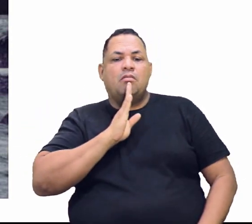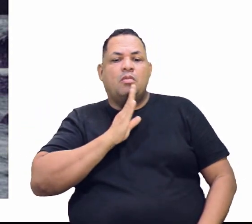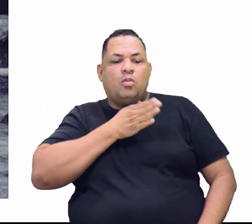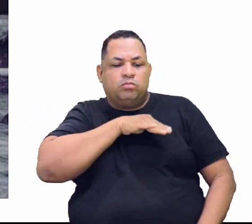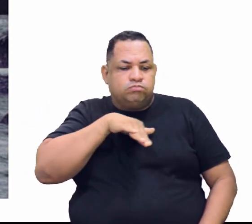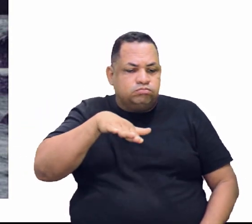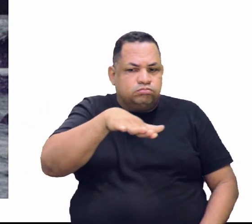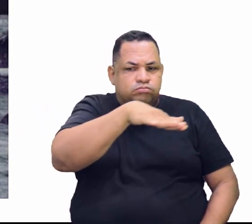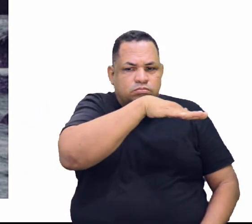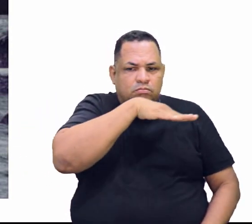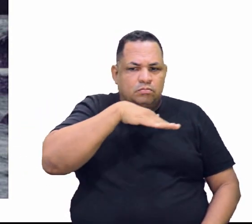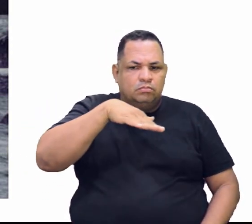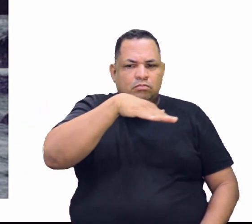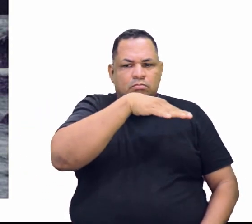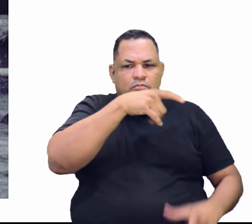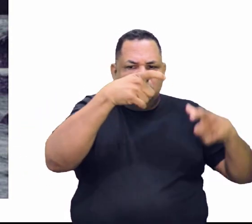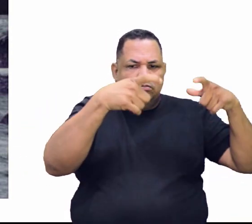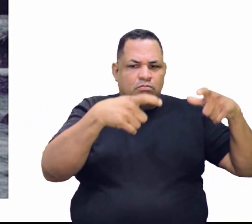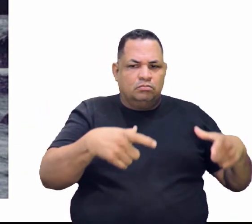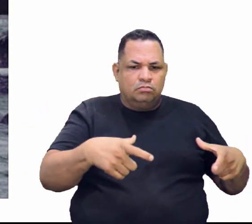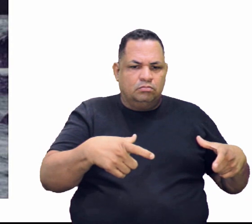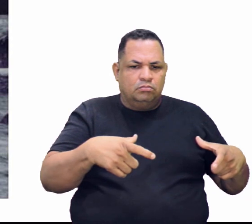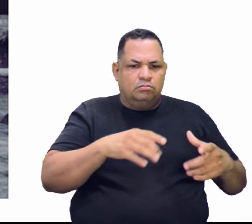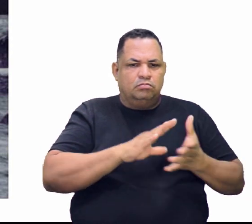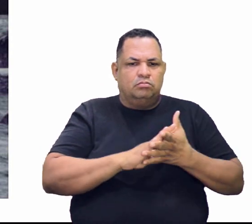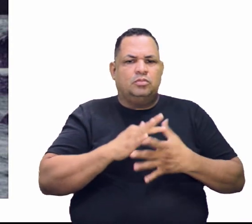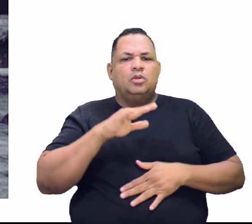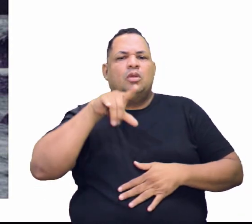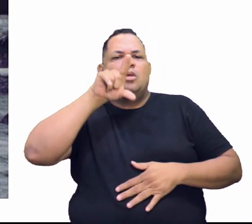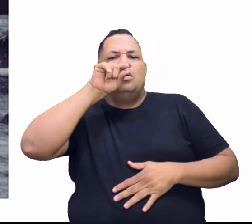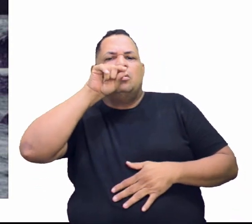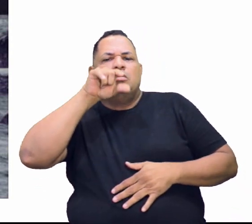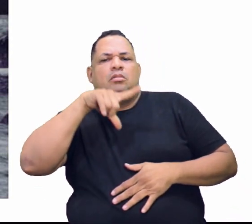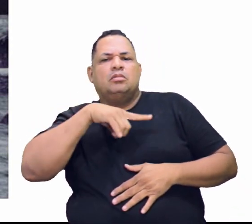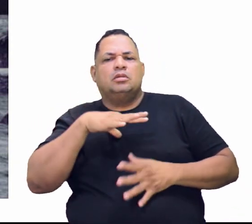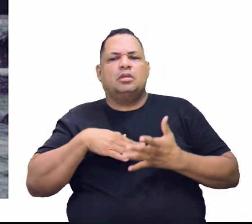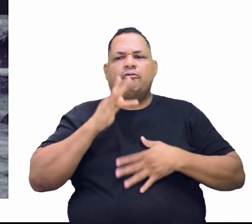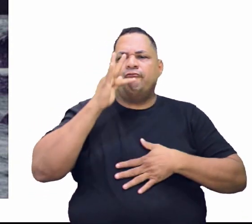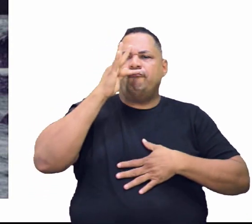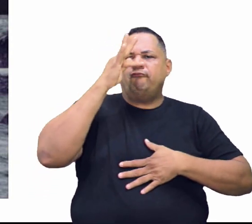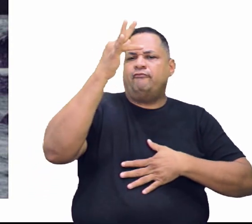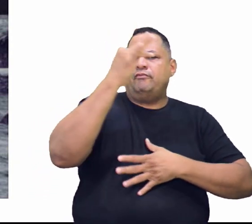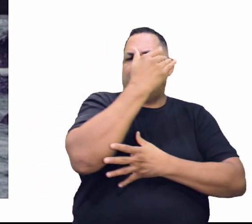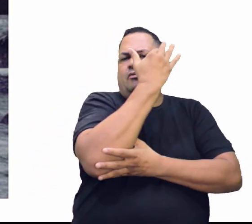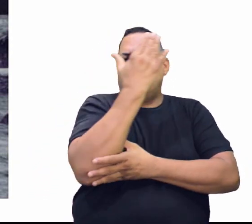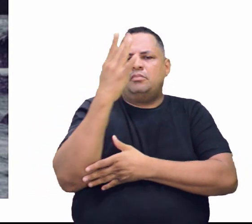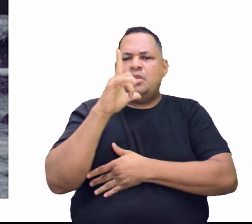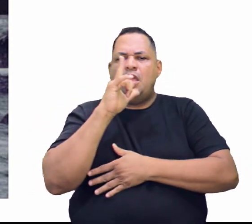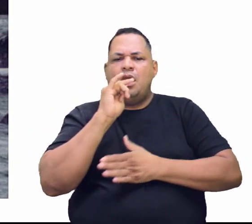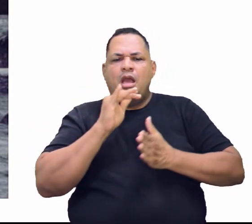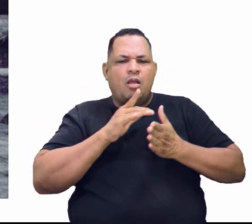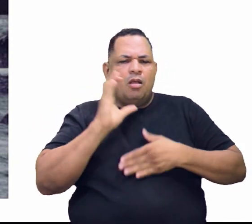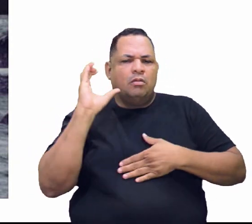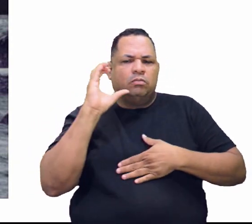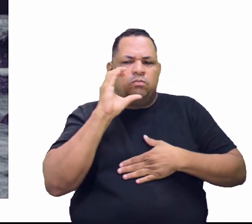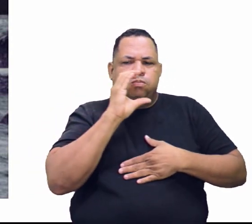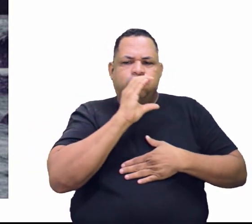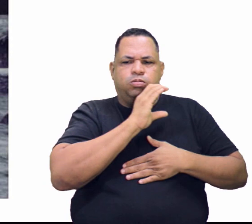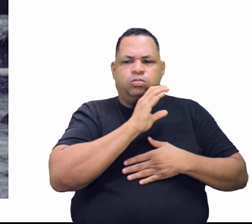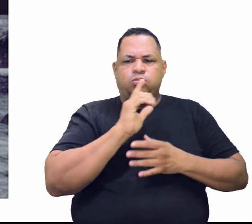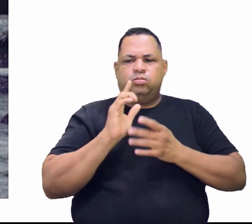de reconhecimento da fauna, da flora, águas termais,